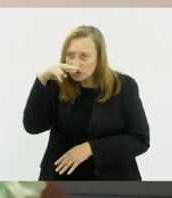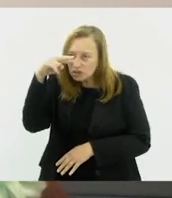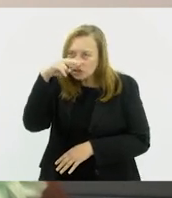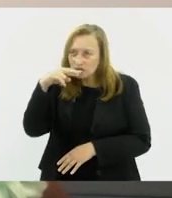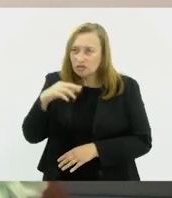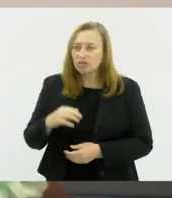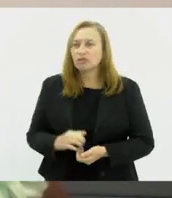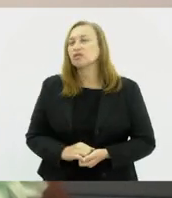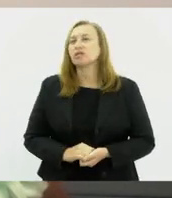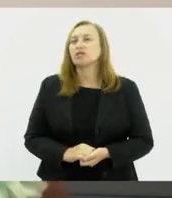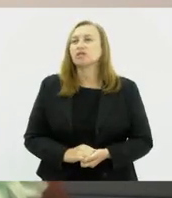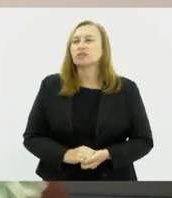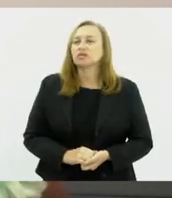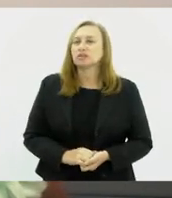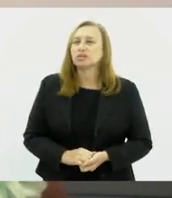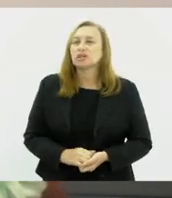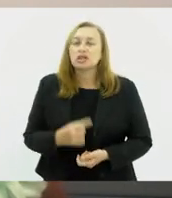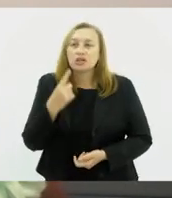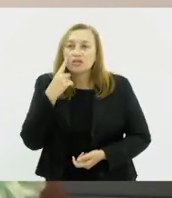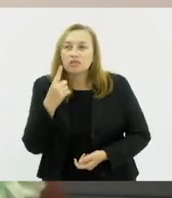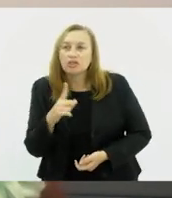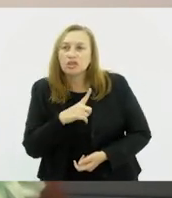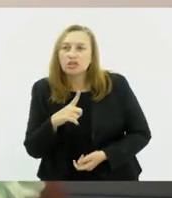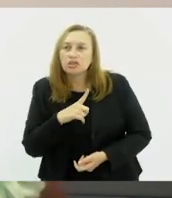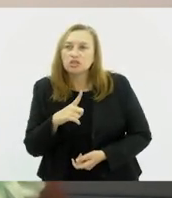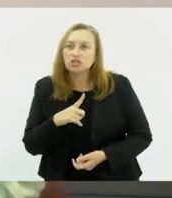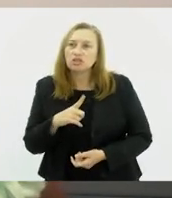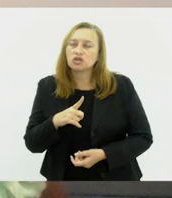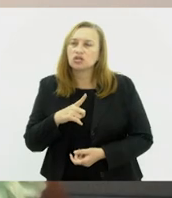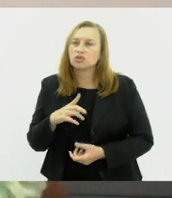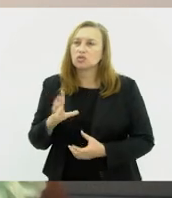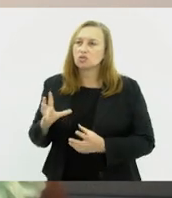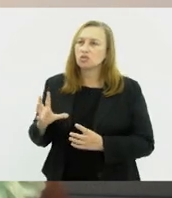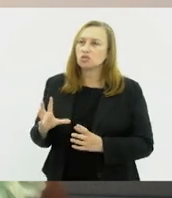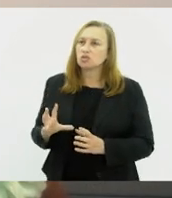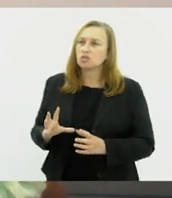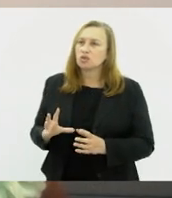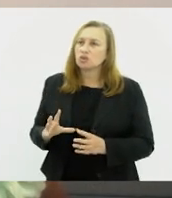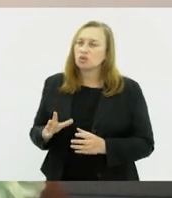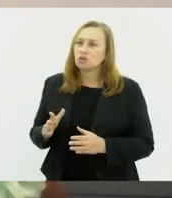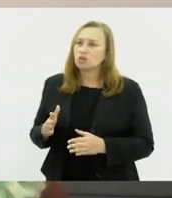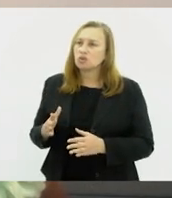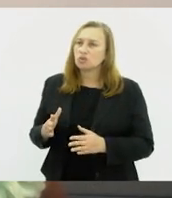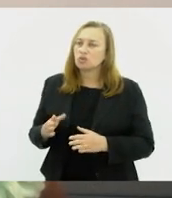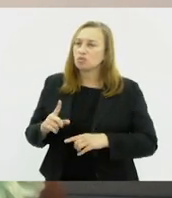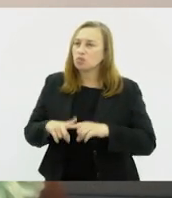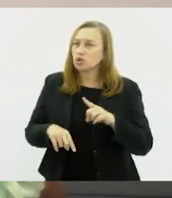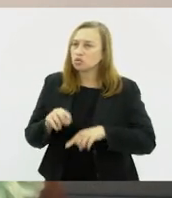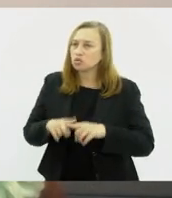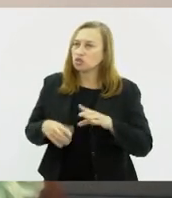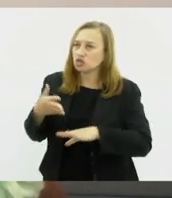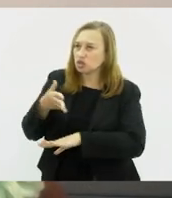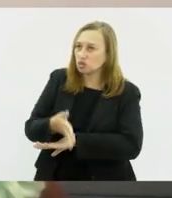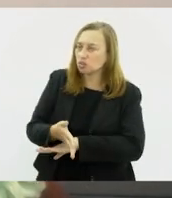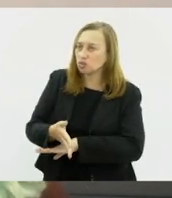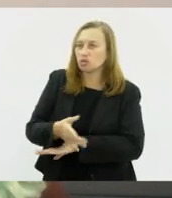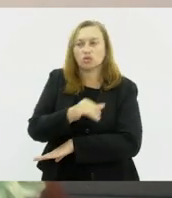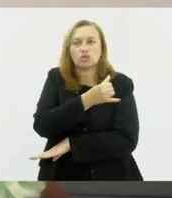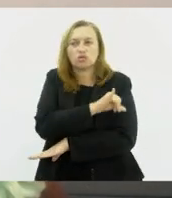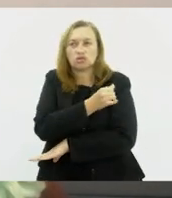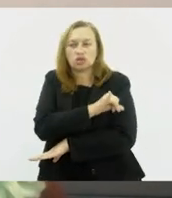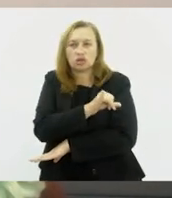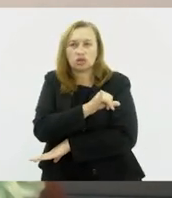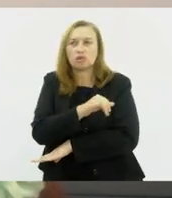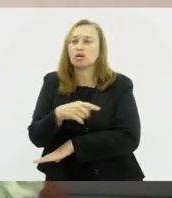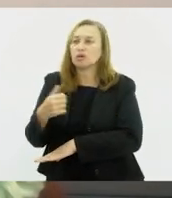telefônica e viram que tinha uma carga que quando chegou no Rio de Janeiro ela obviamente tem que ser escoltada da mesma forma que tem um cara do